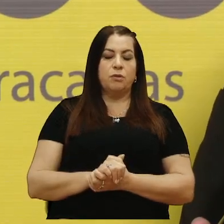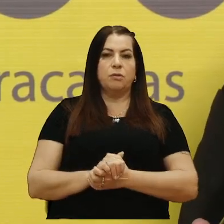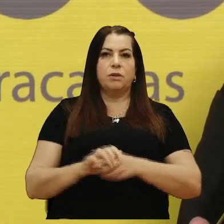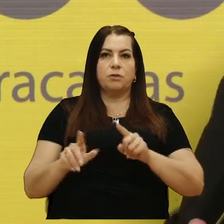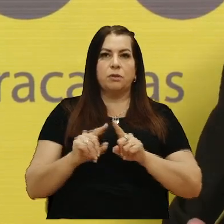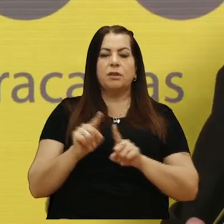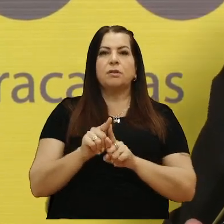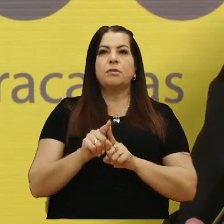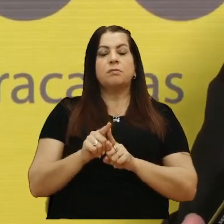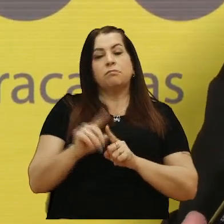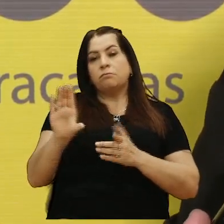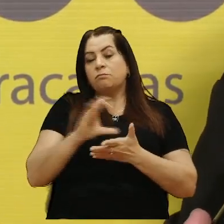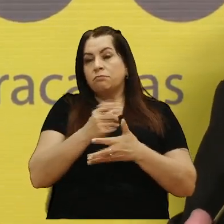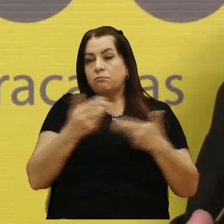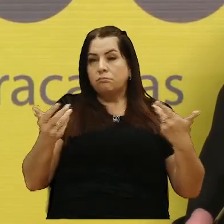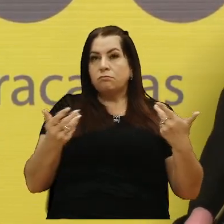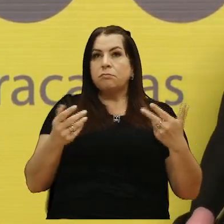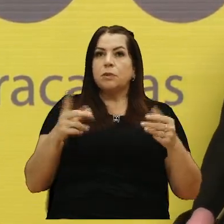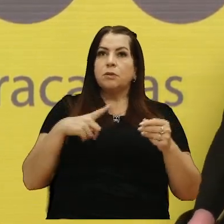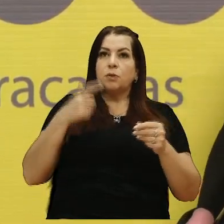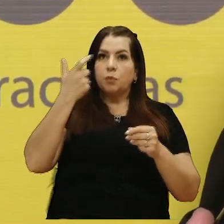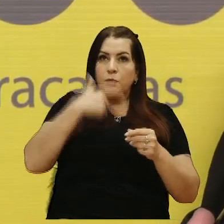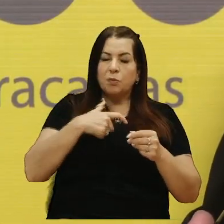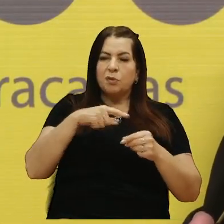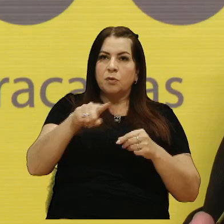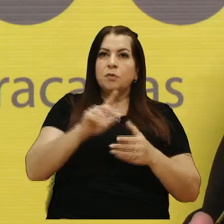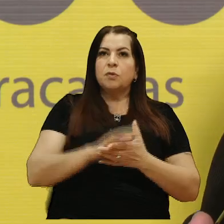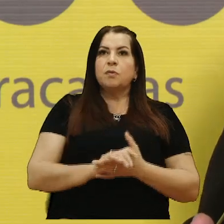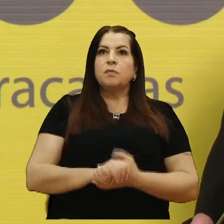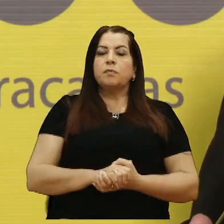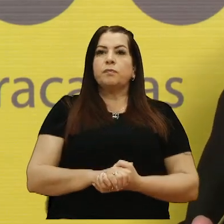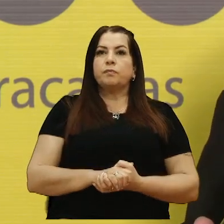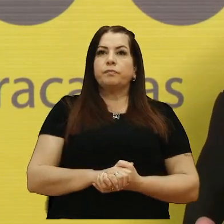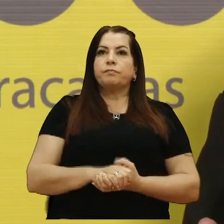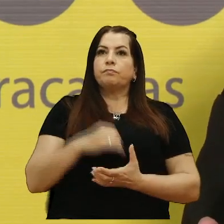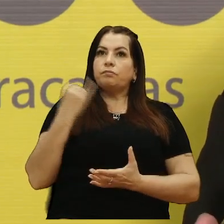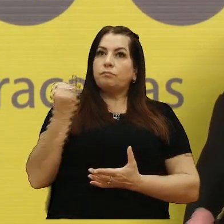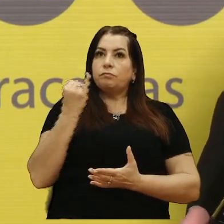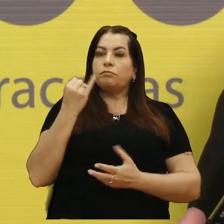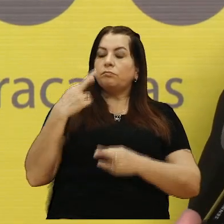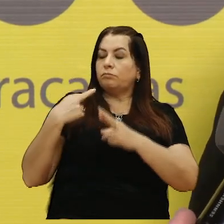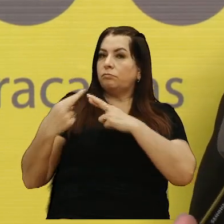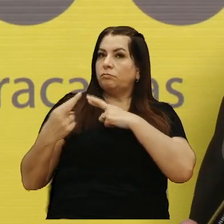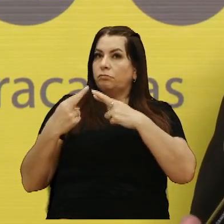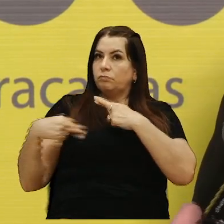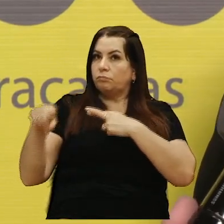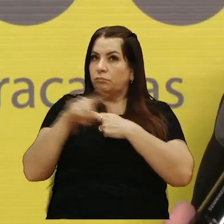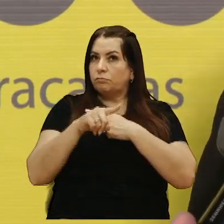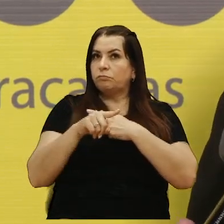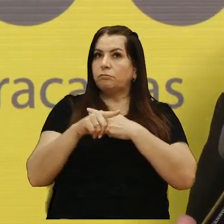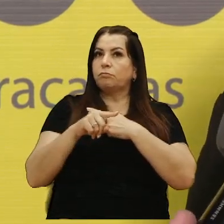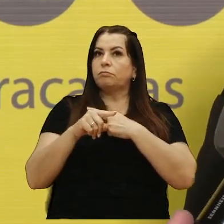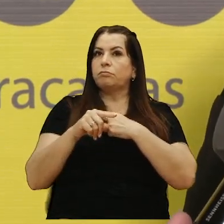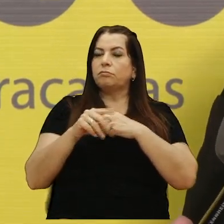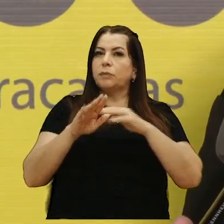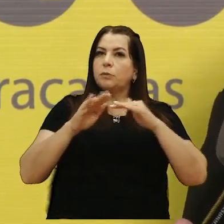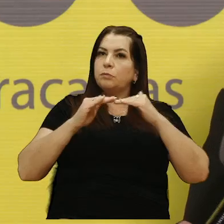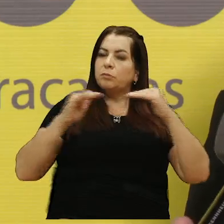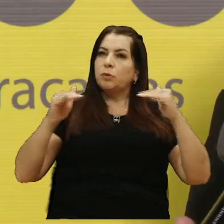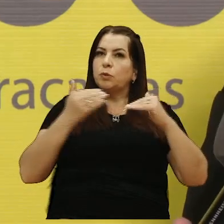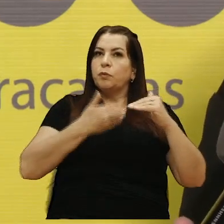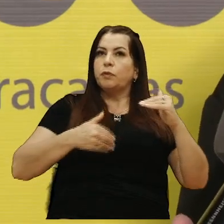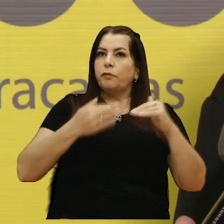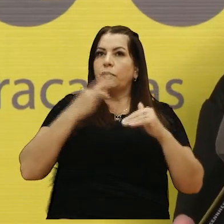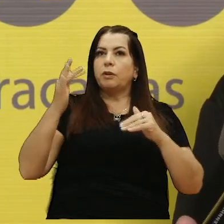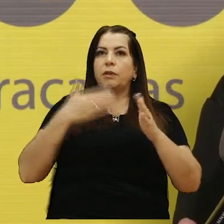recursos. Enfim, eu acho que é de extrema importância que a gente tenha essa relação harmoniosa com o governo federal,